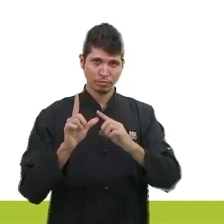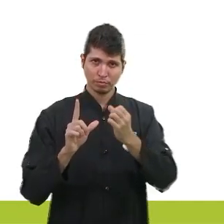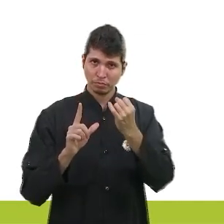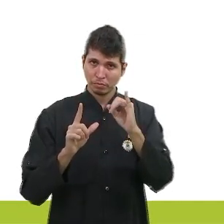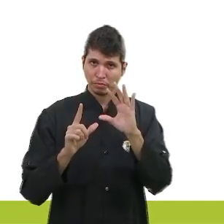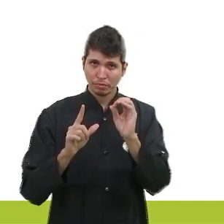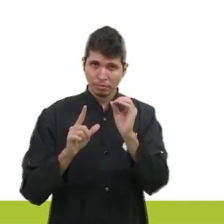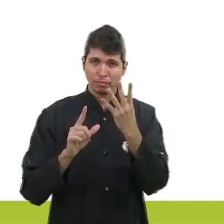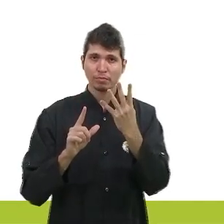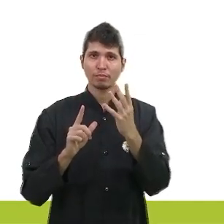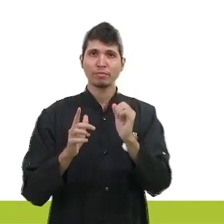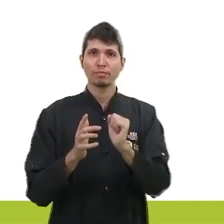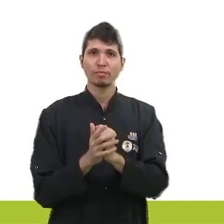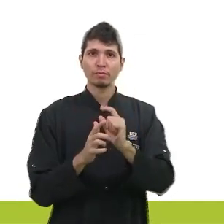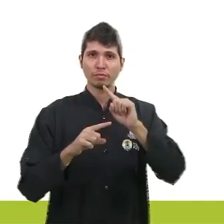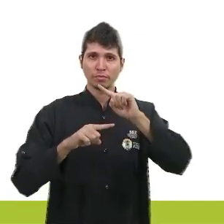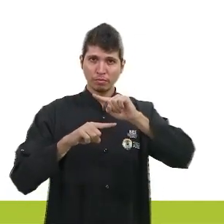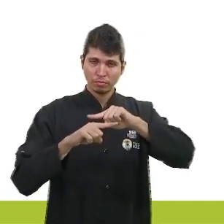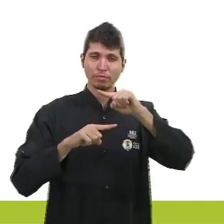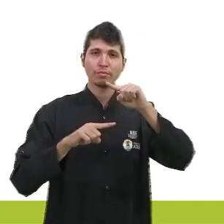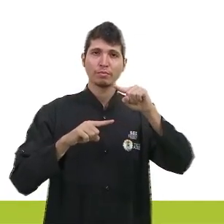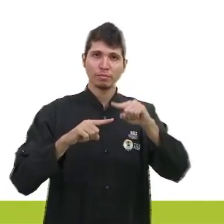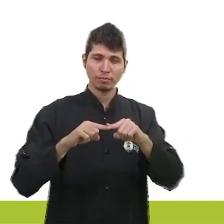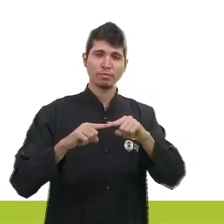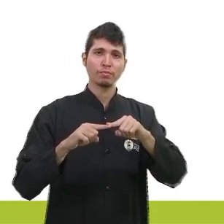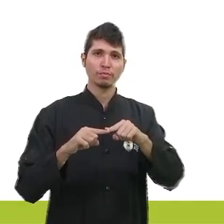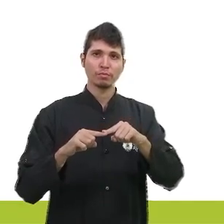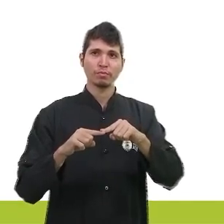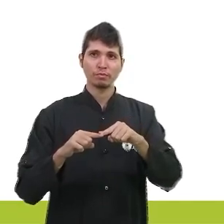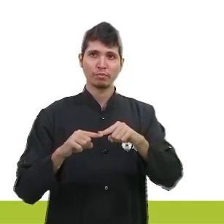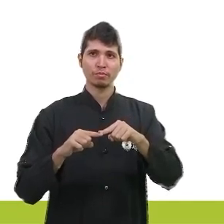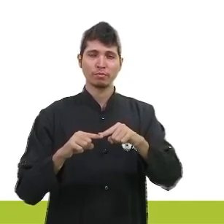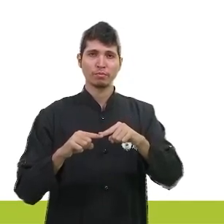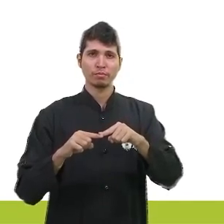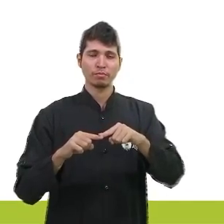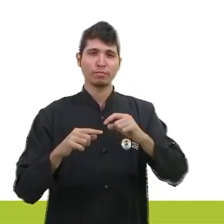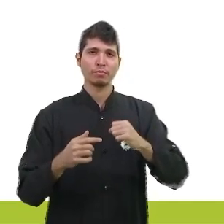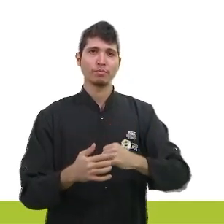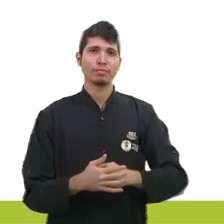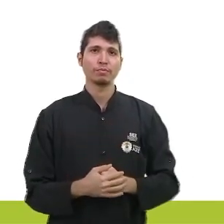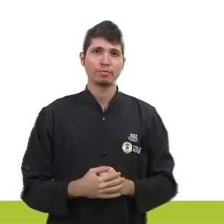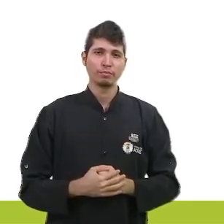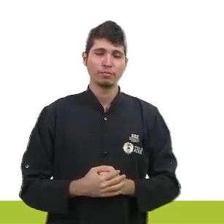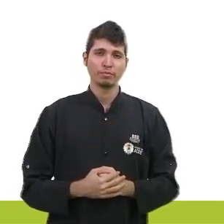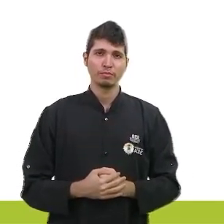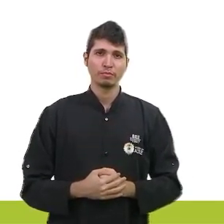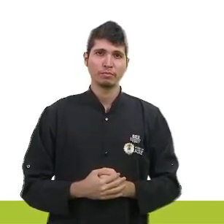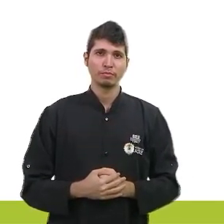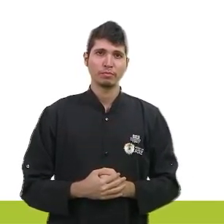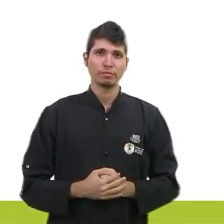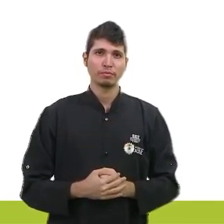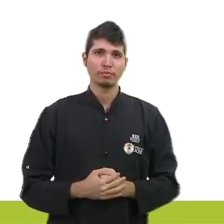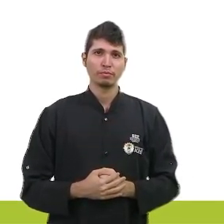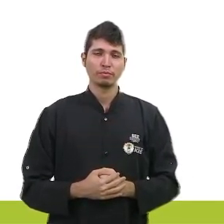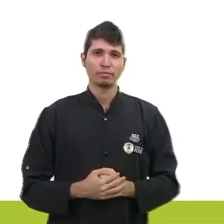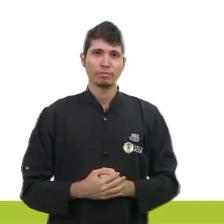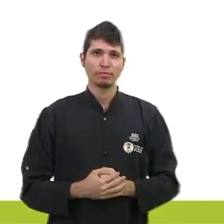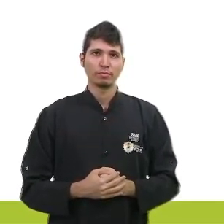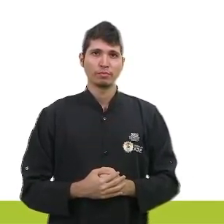arcos suplementares. Então, arcos suplementares. Um é o suplemento do